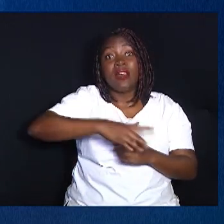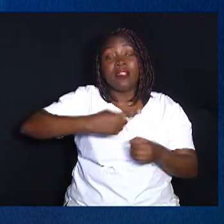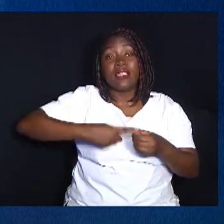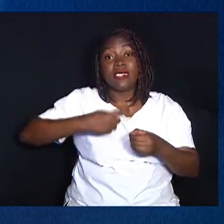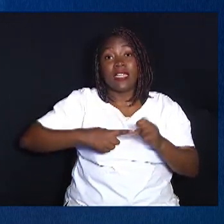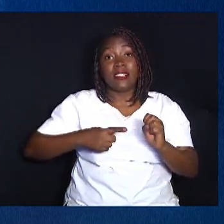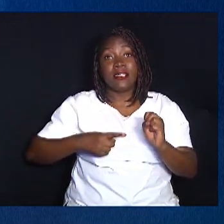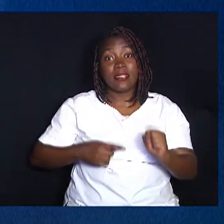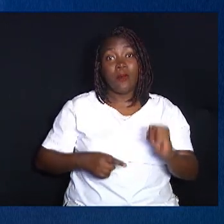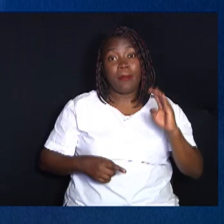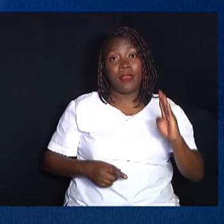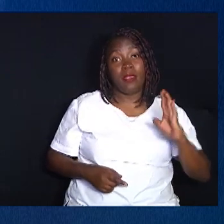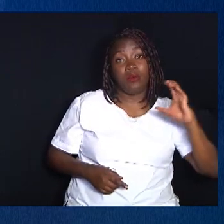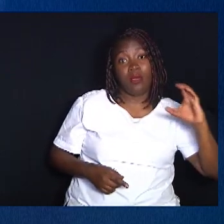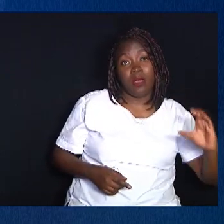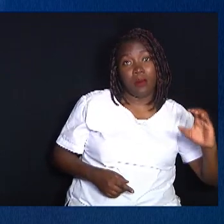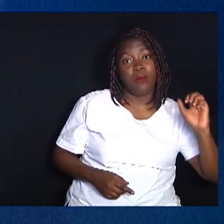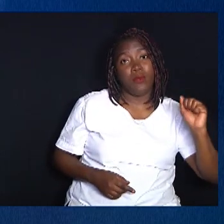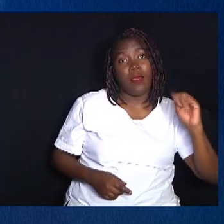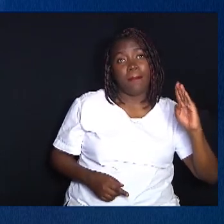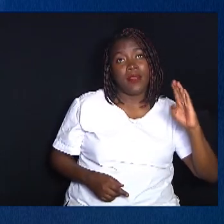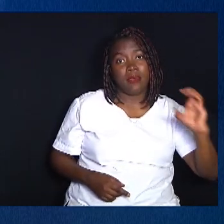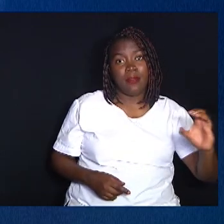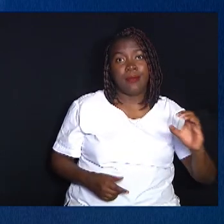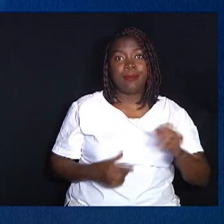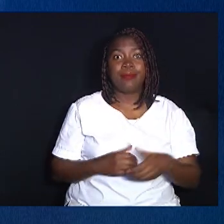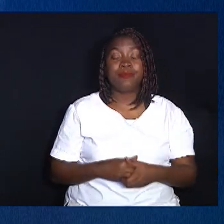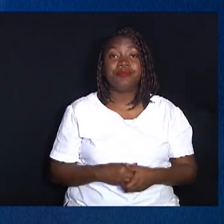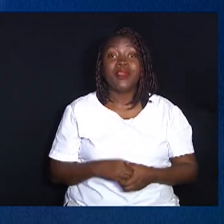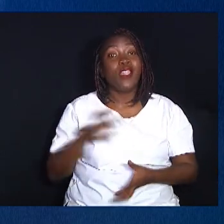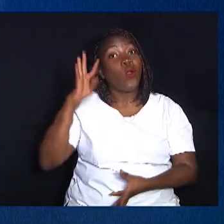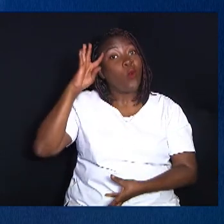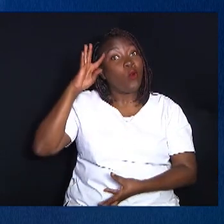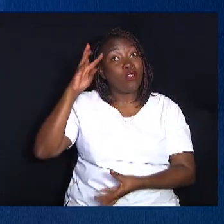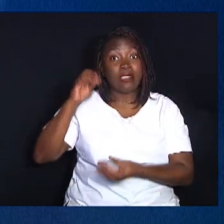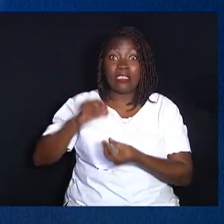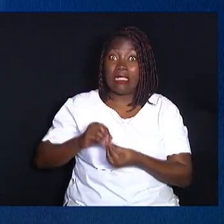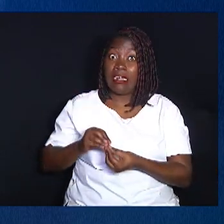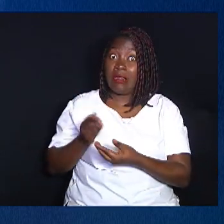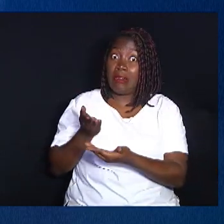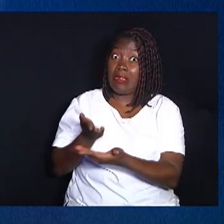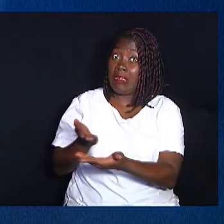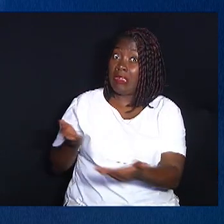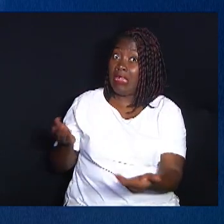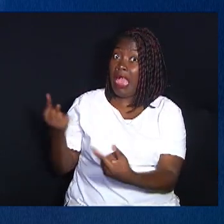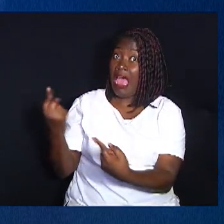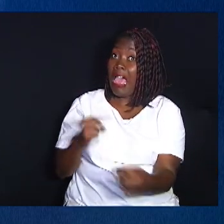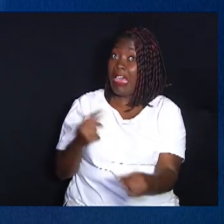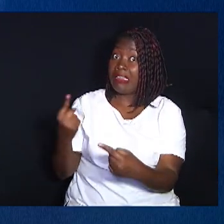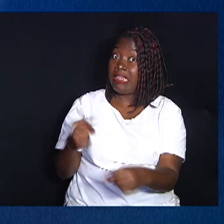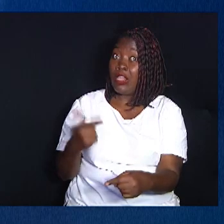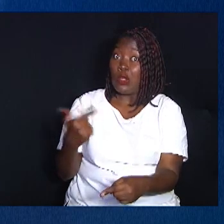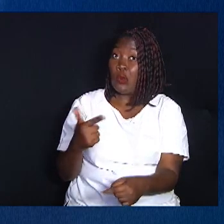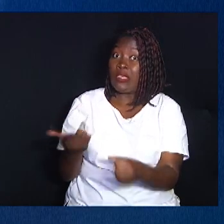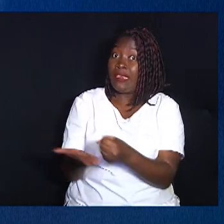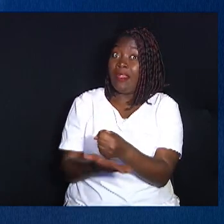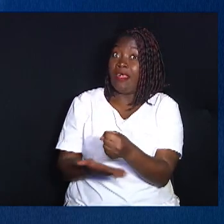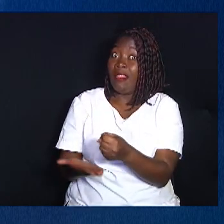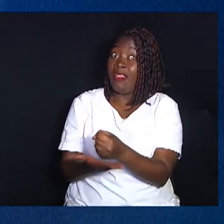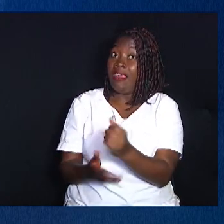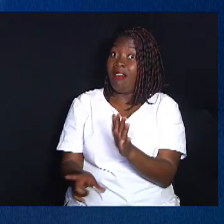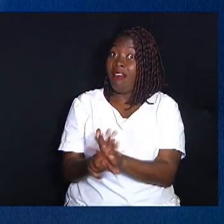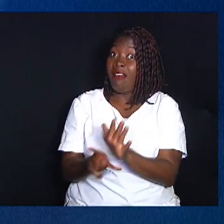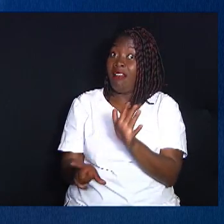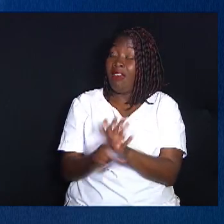do Campo, no ABC Paulista. E considerando que tais ataques não têm qualquer embasamento legal e